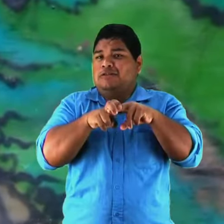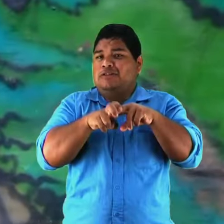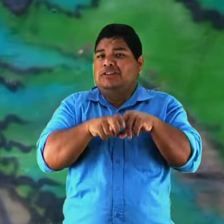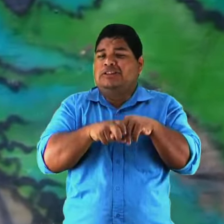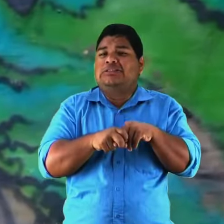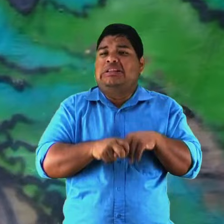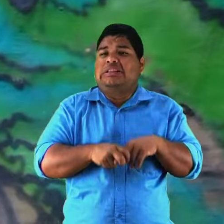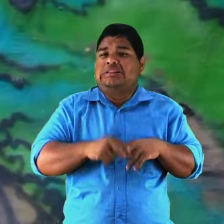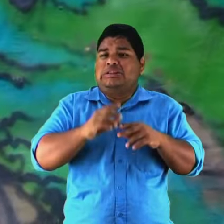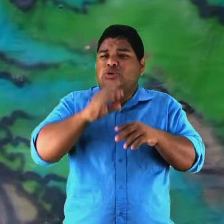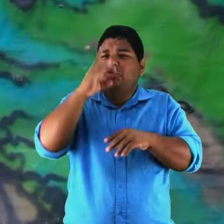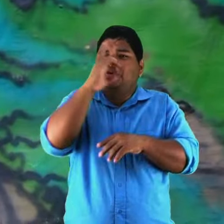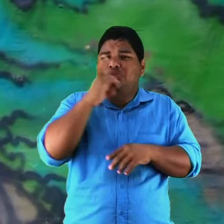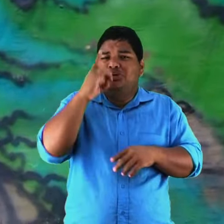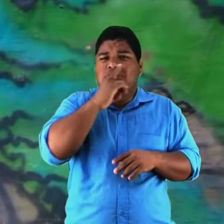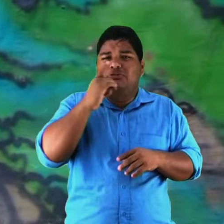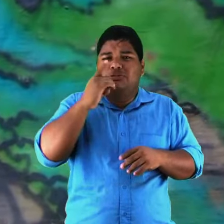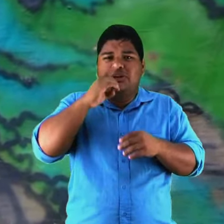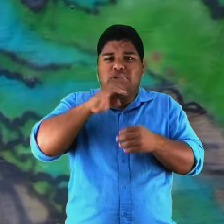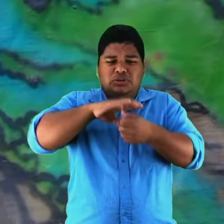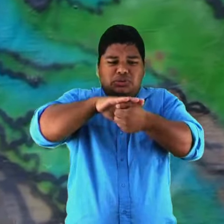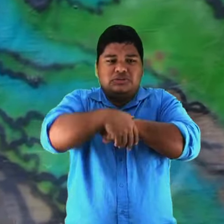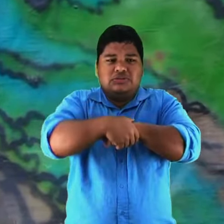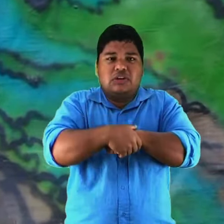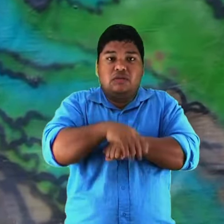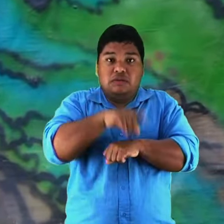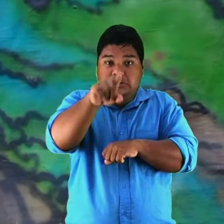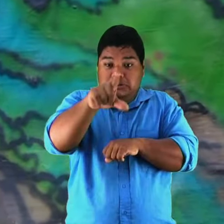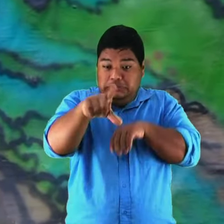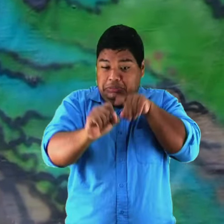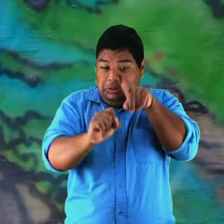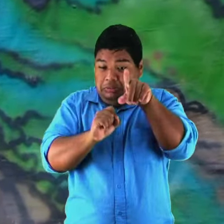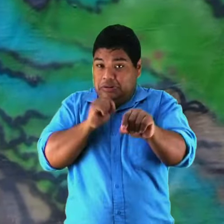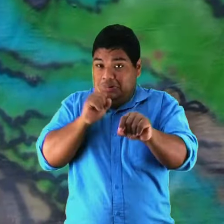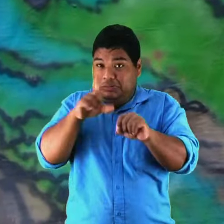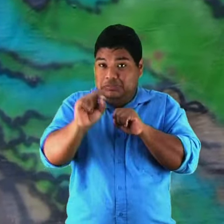tem muitas decisões a tomar na sua vida.